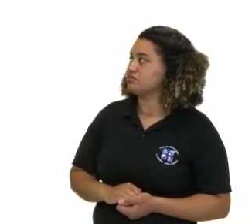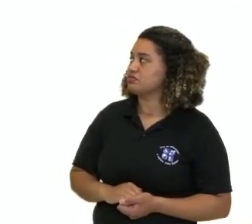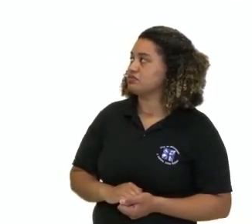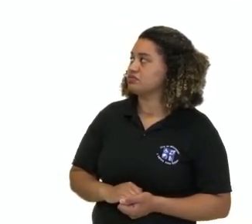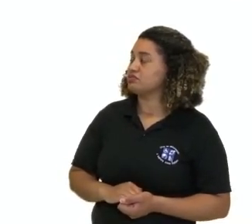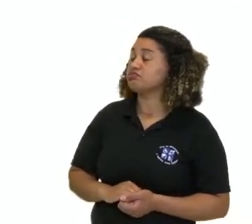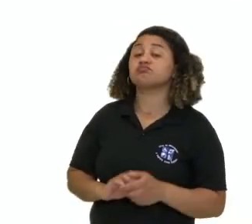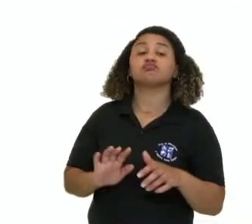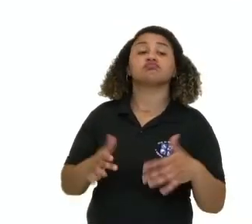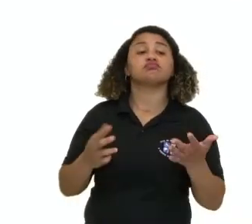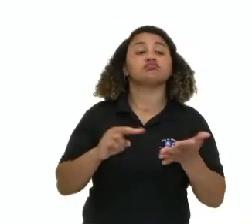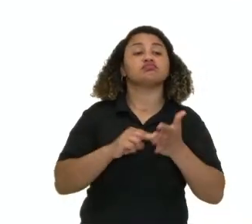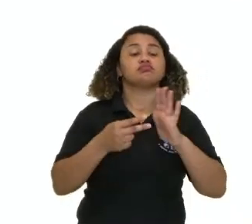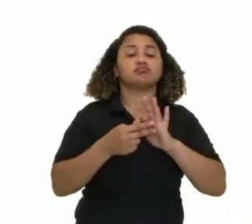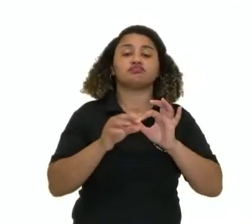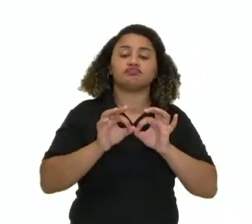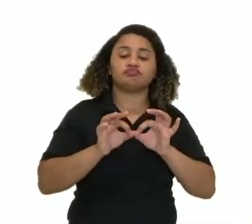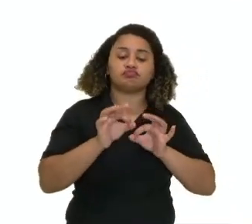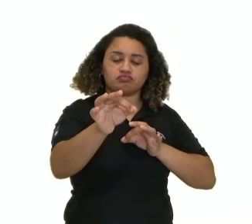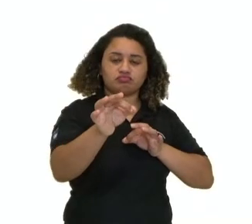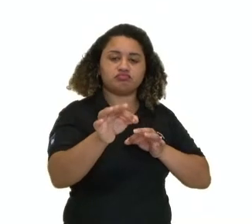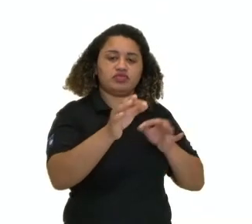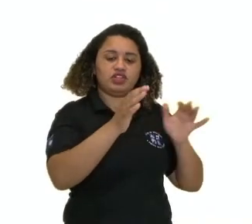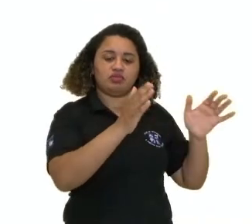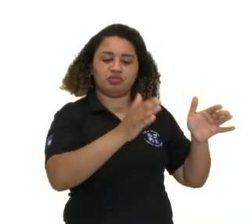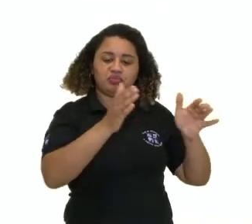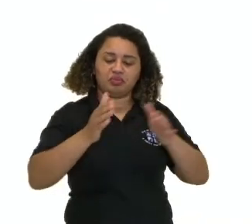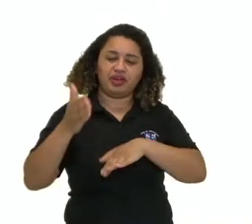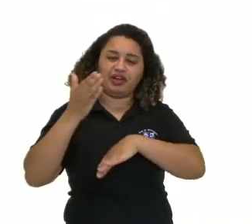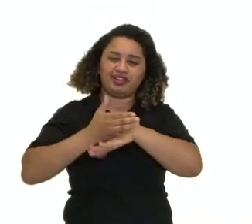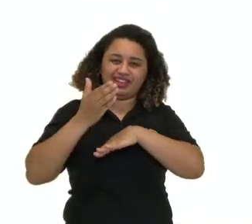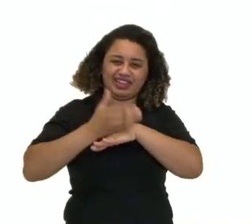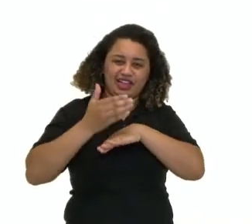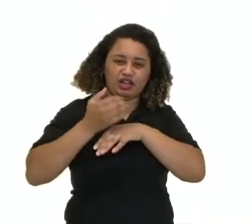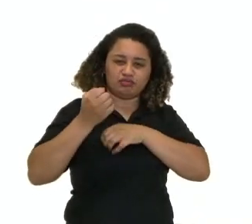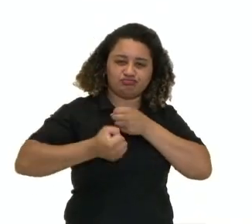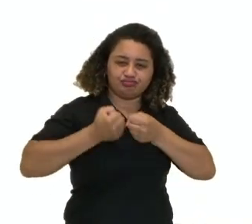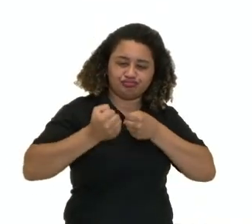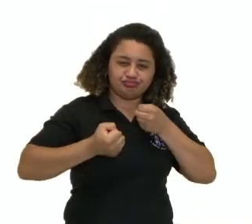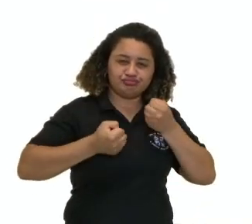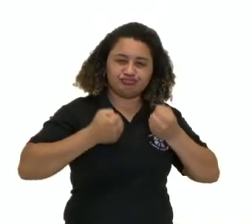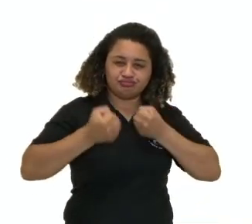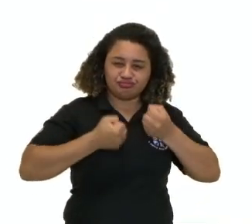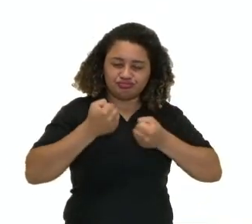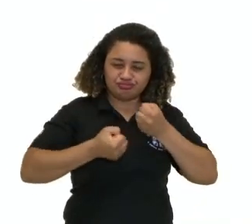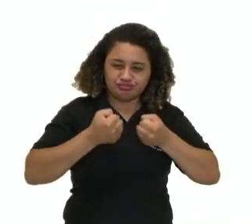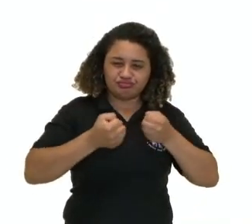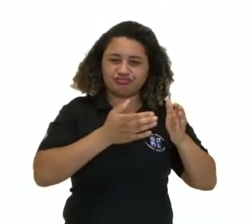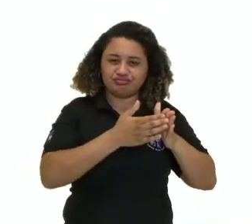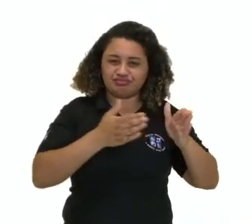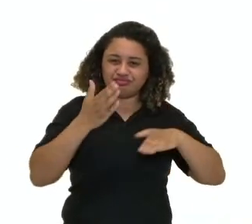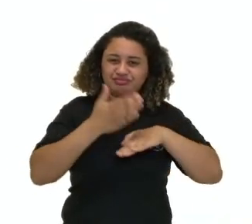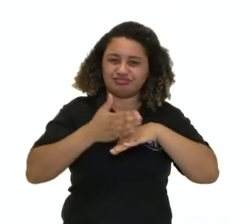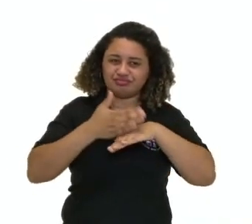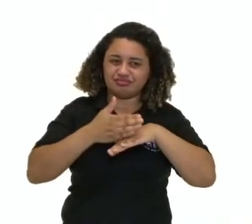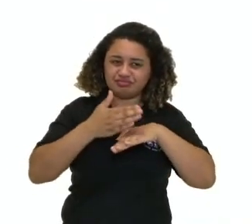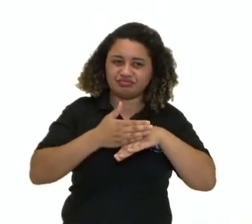5.500, ou seja, a distância total do percurso, percurso todo, lembrando que